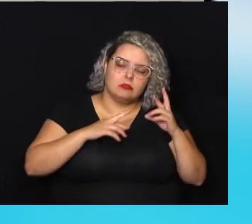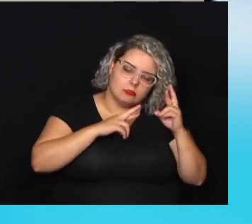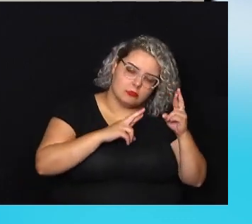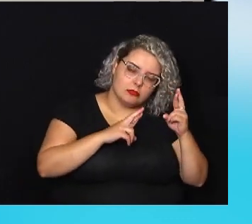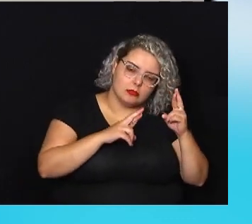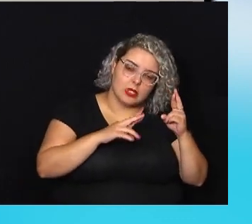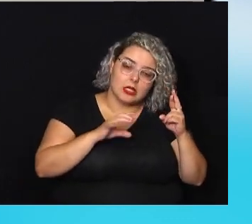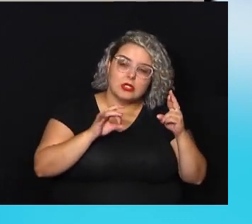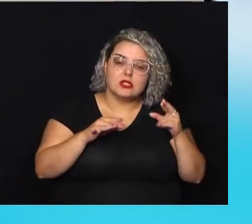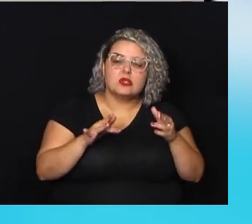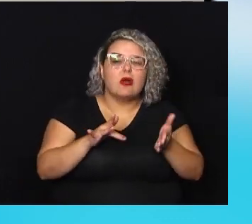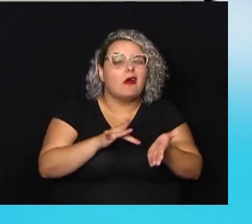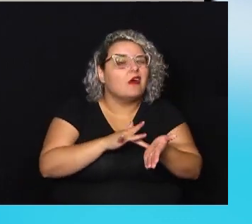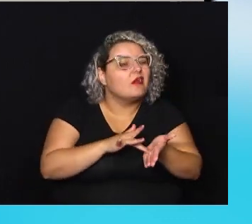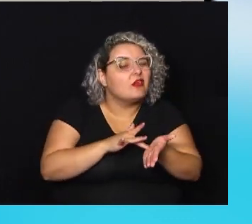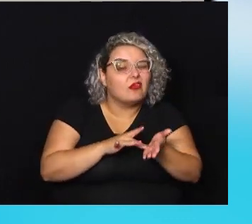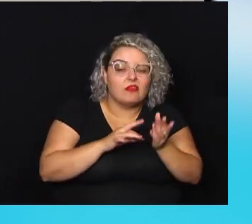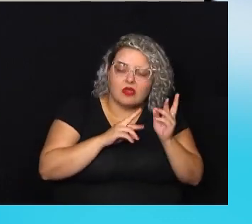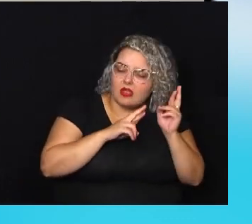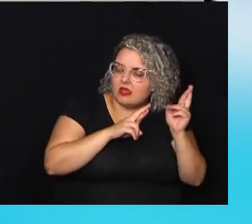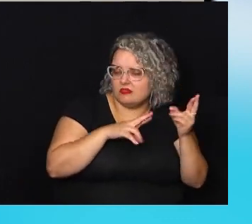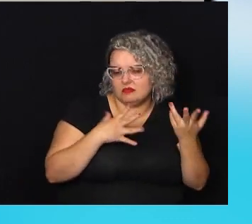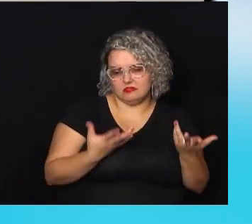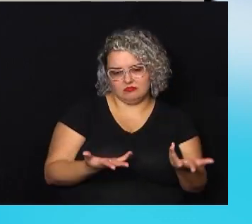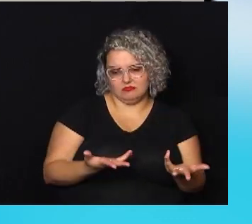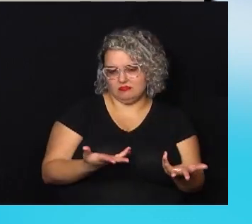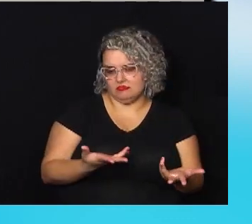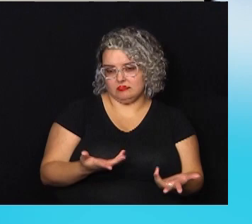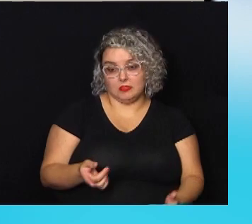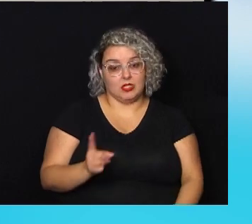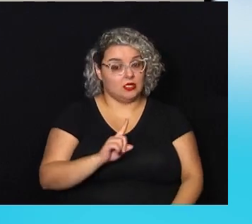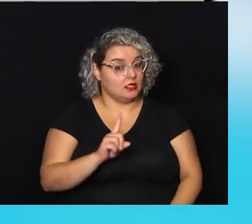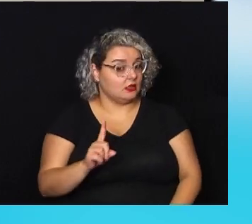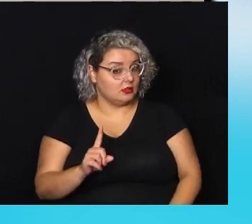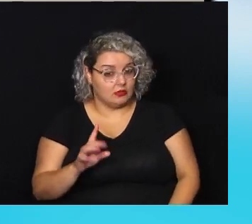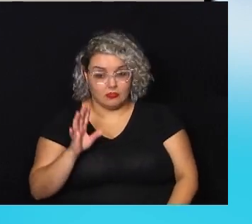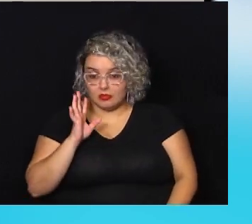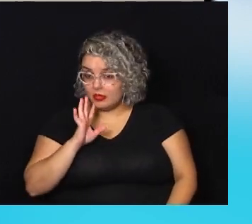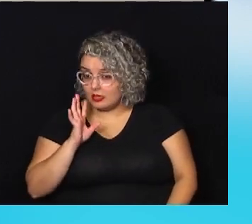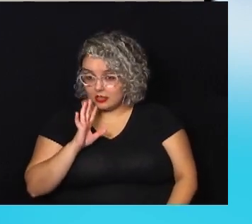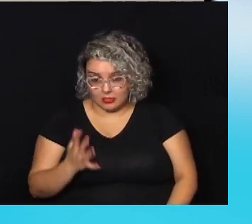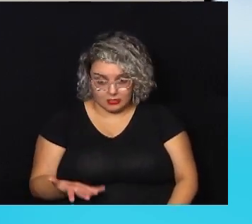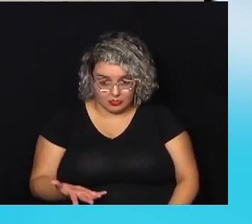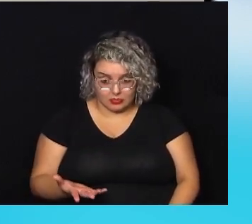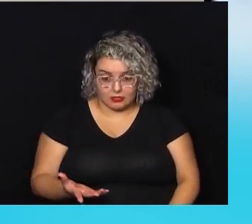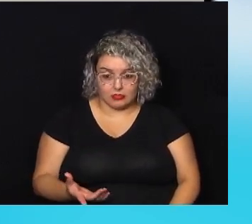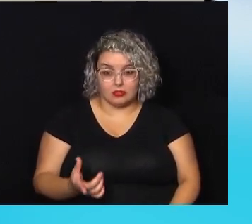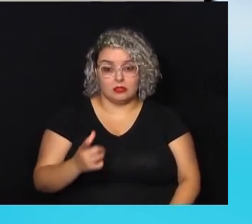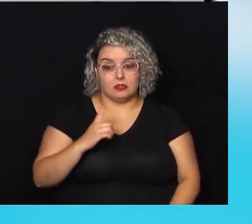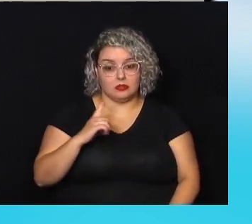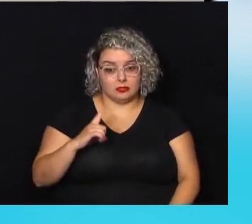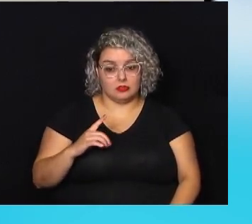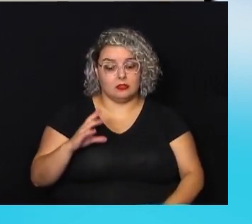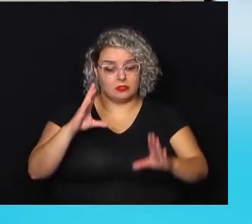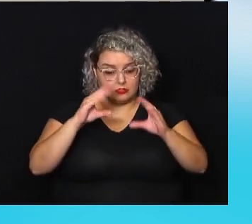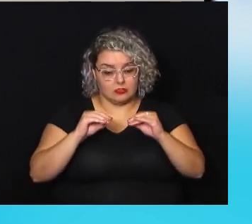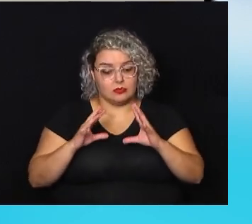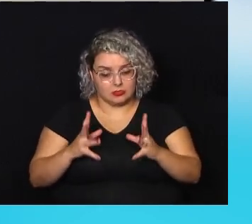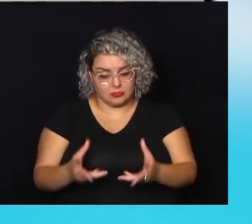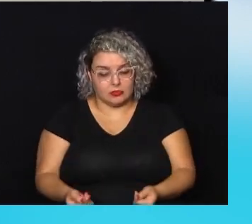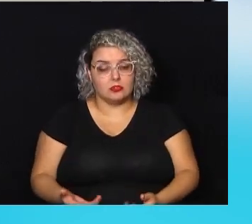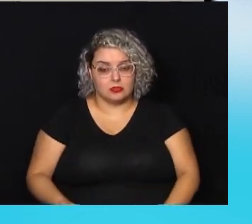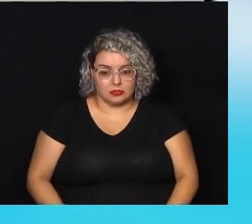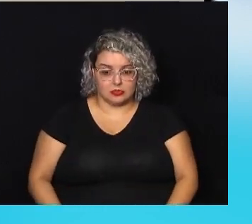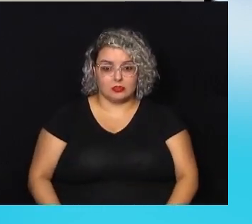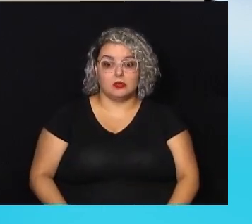de que você vai dormir, mas que superficializam o sono, que trazem o sono para a superficialidade que não é interessante